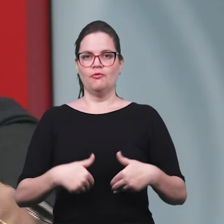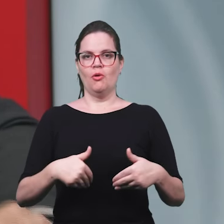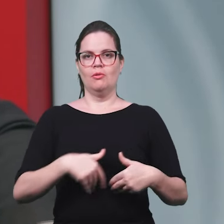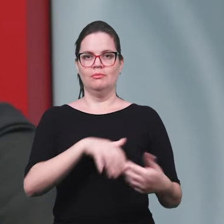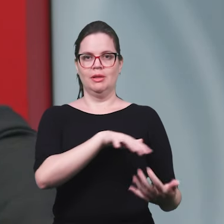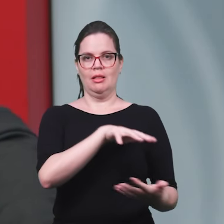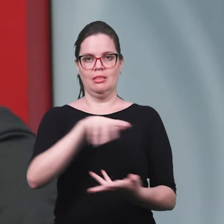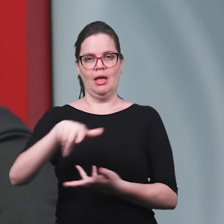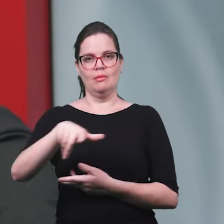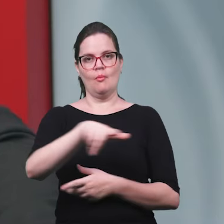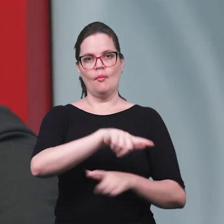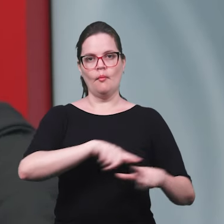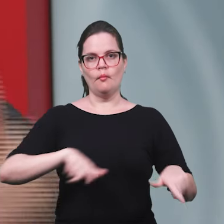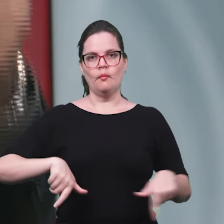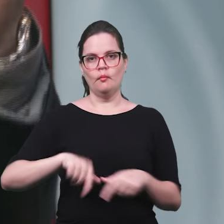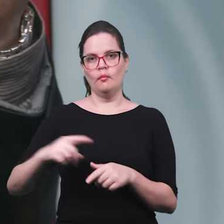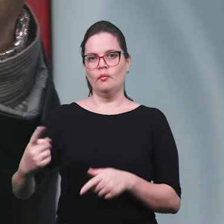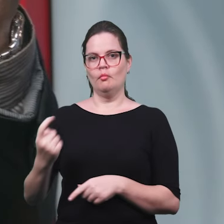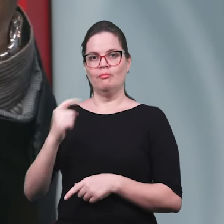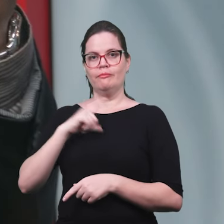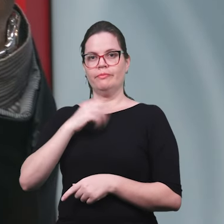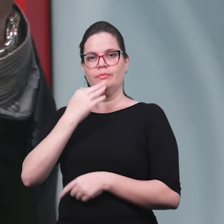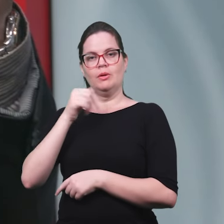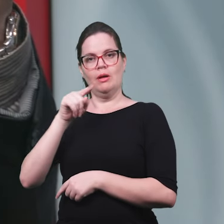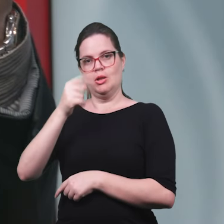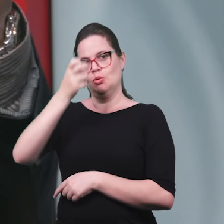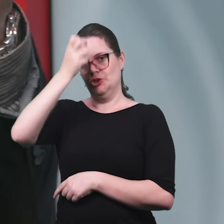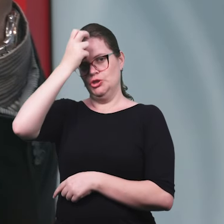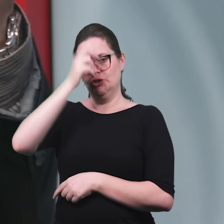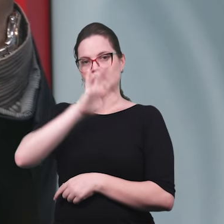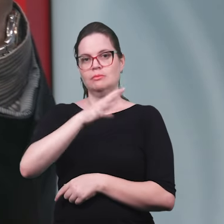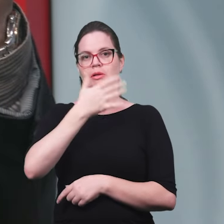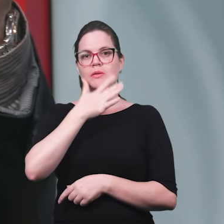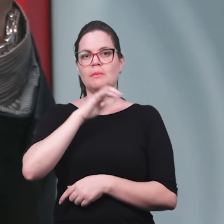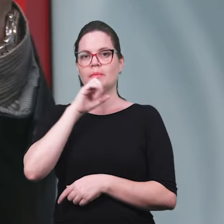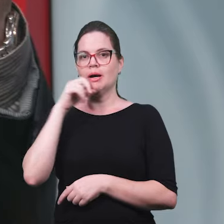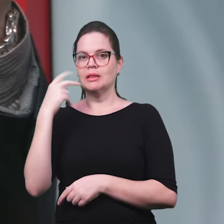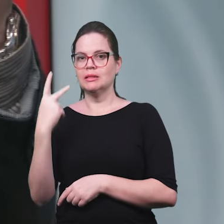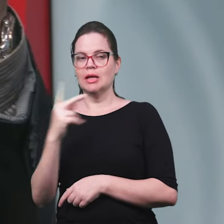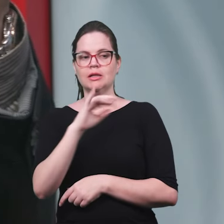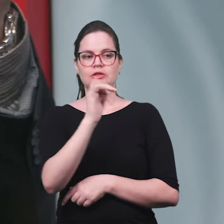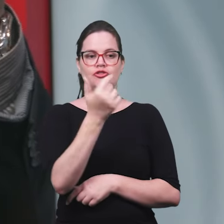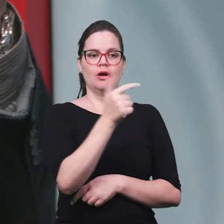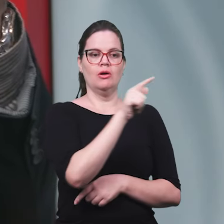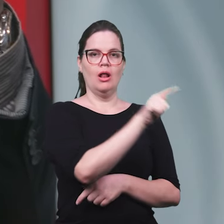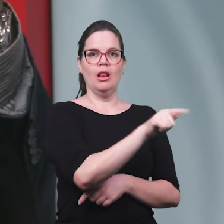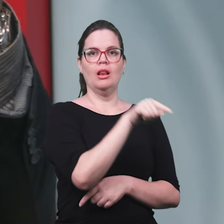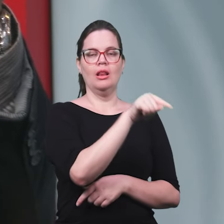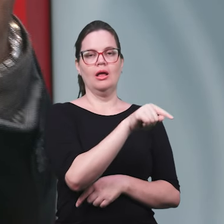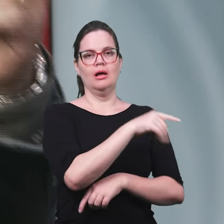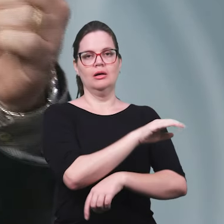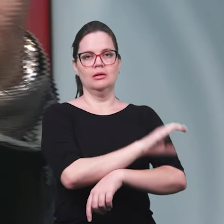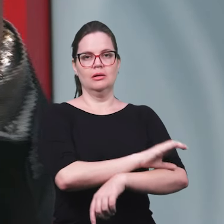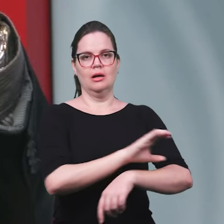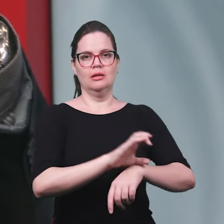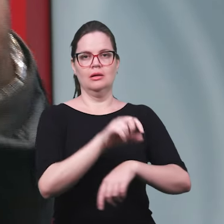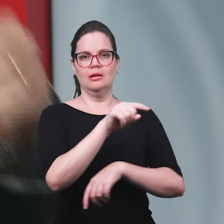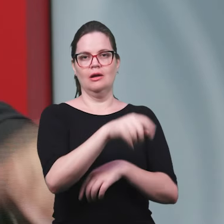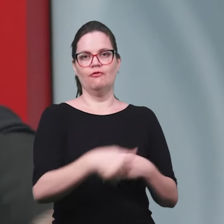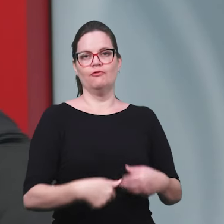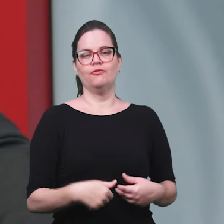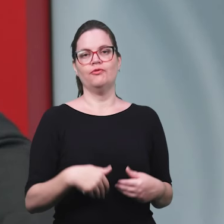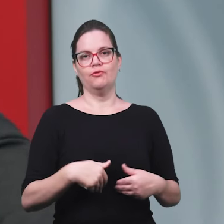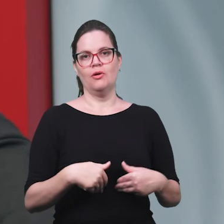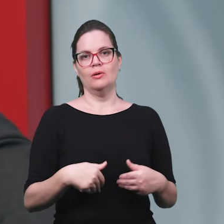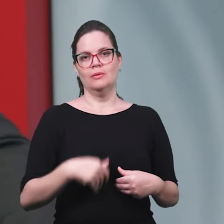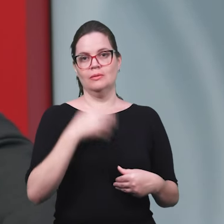haveria uma grande fome. E aí o pai dele, Jacó e os irmãos dele, lá na terra do Egito, de Israel,